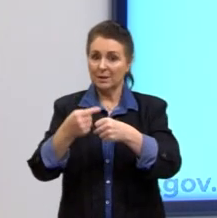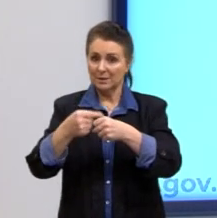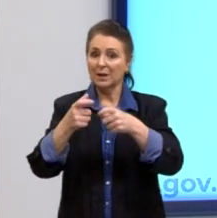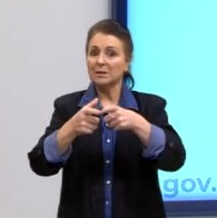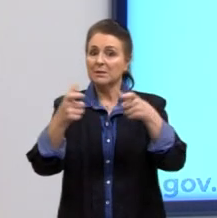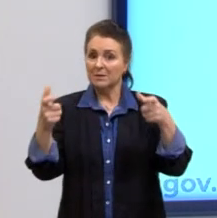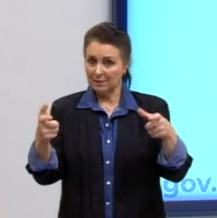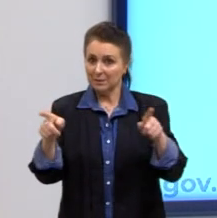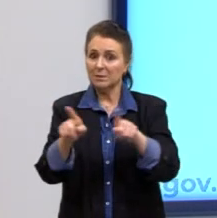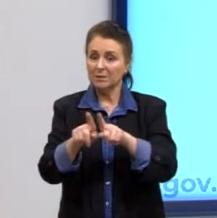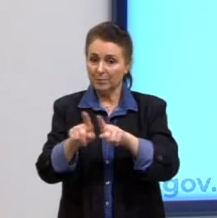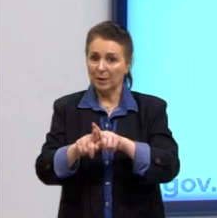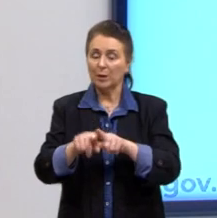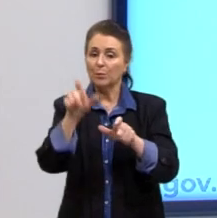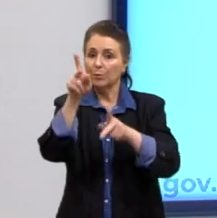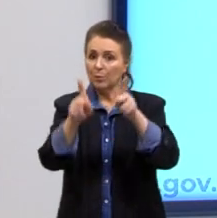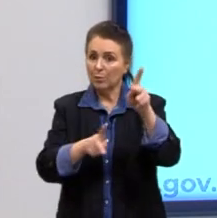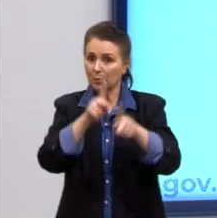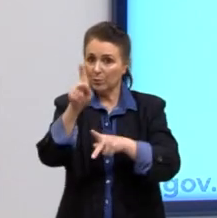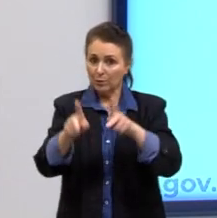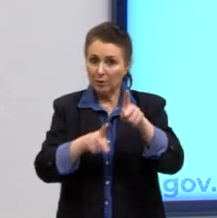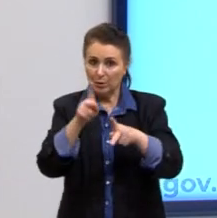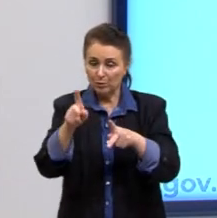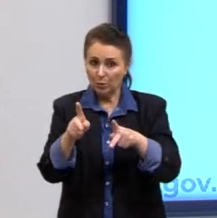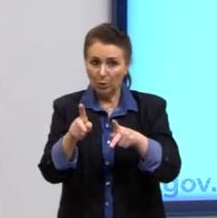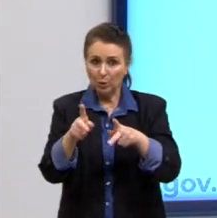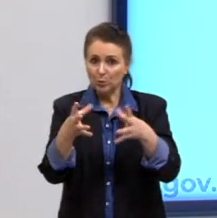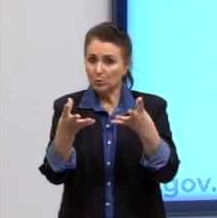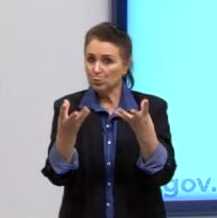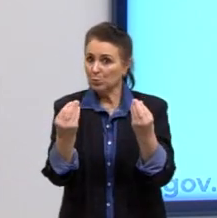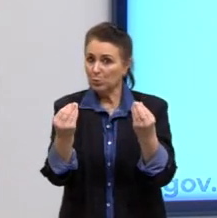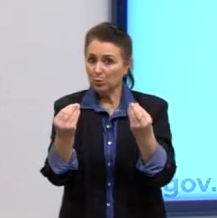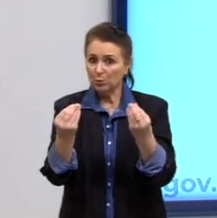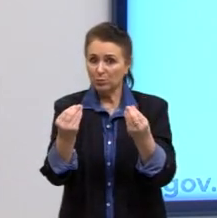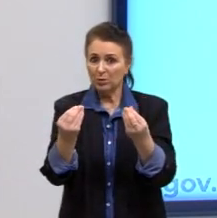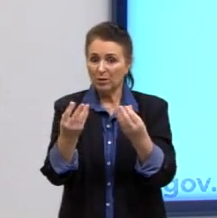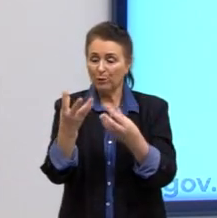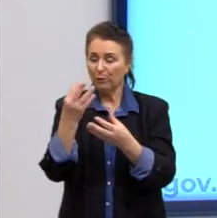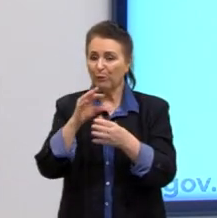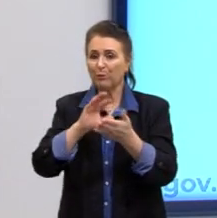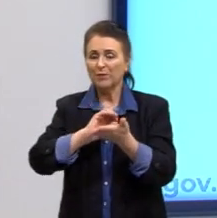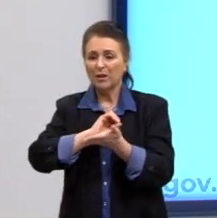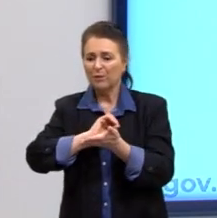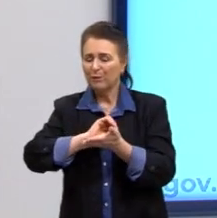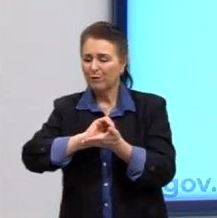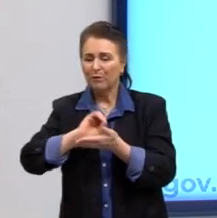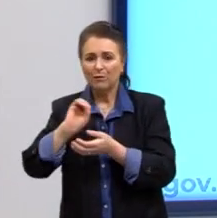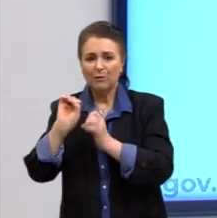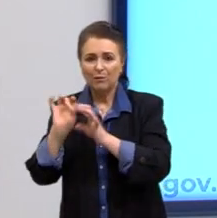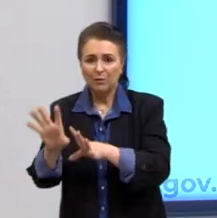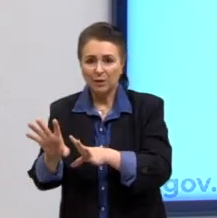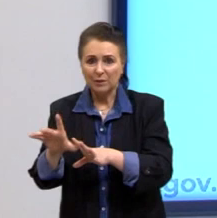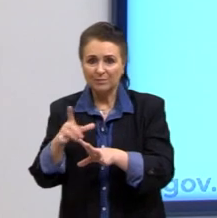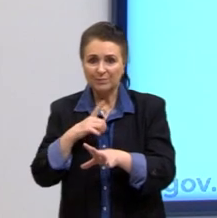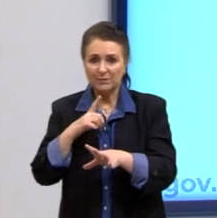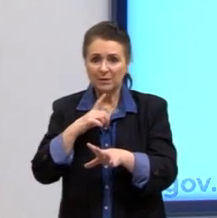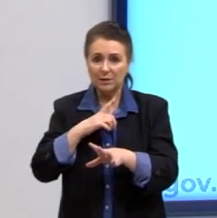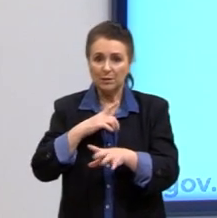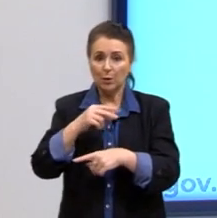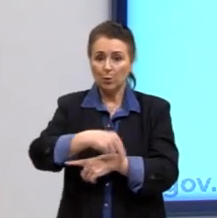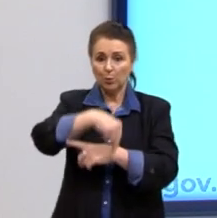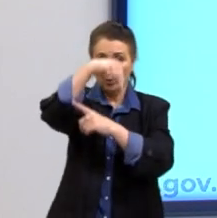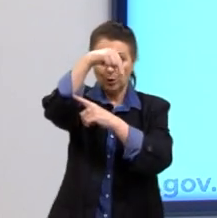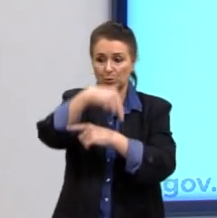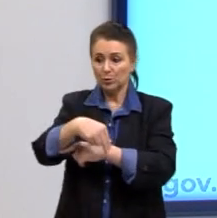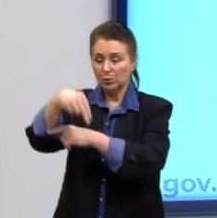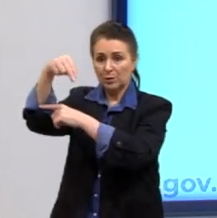cidades. Populações inteiras foram excluídas do universo do cinema ou continuam mal atendidas. O norte e o nordeste,